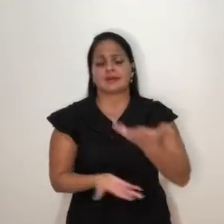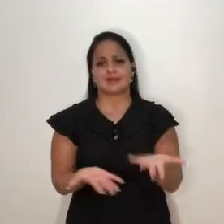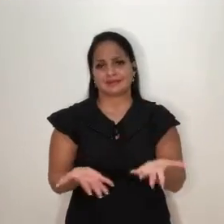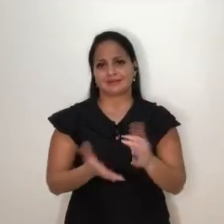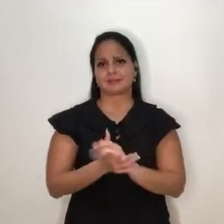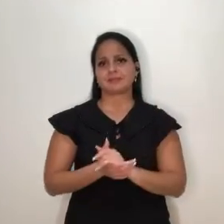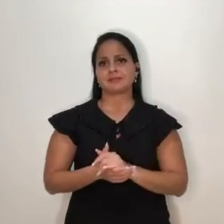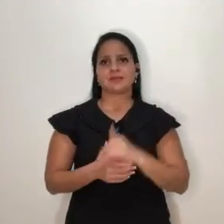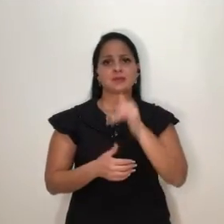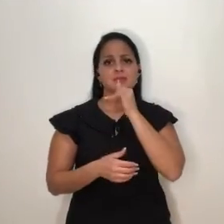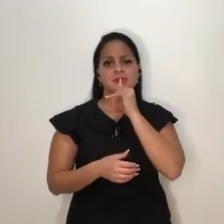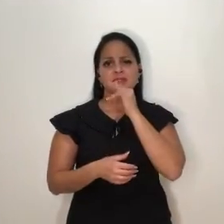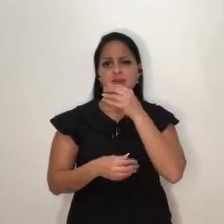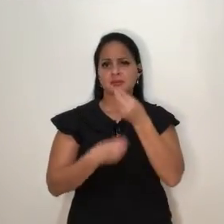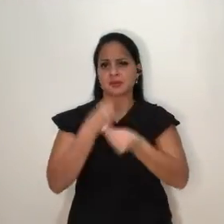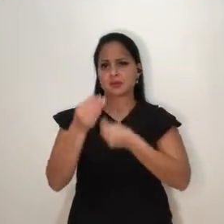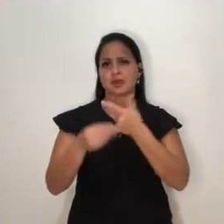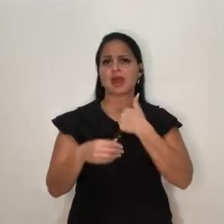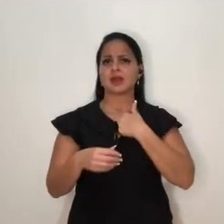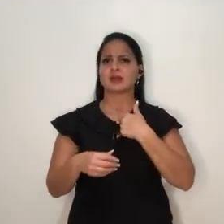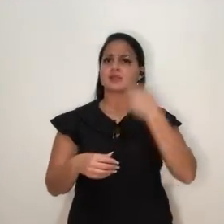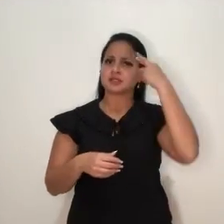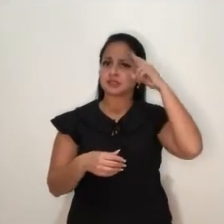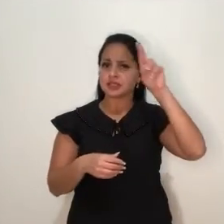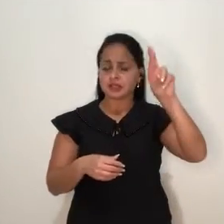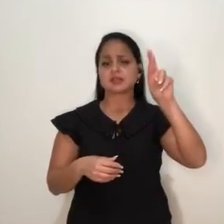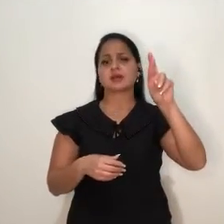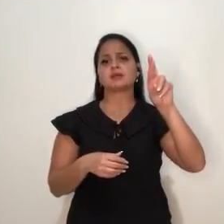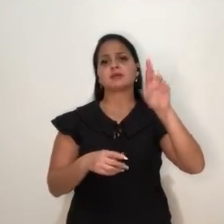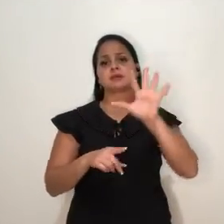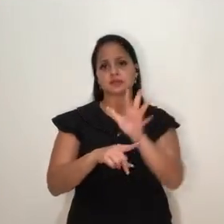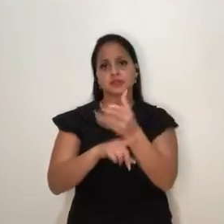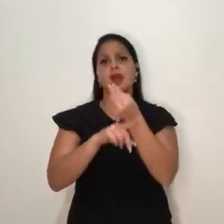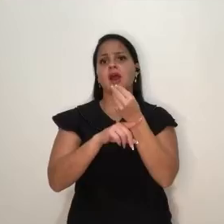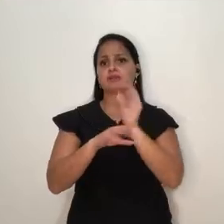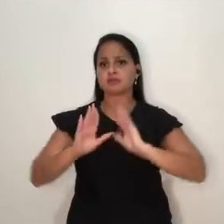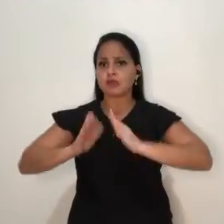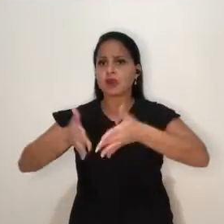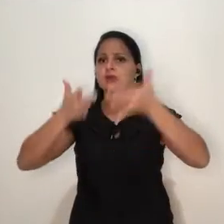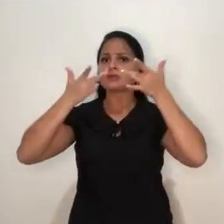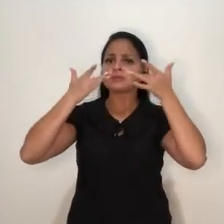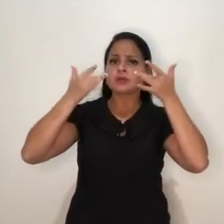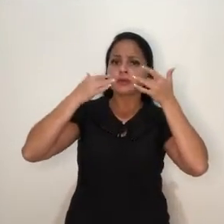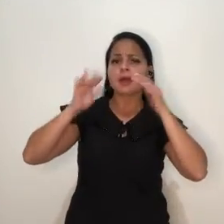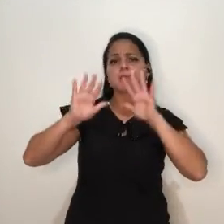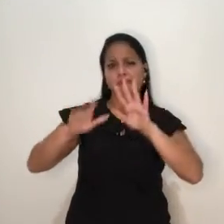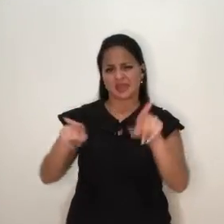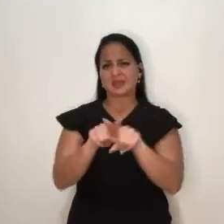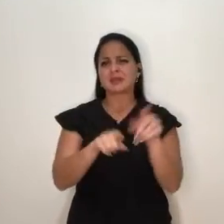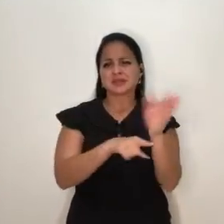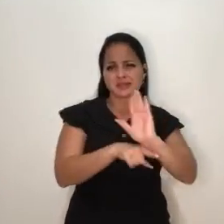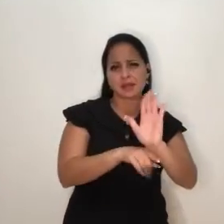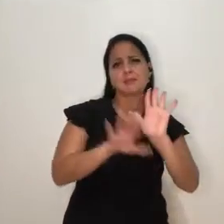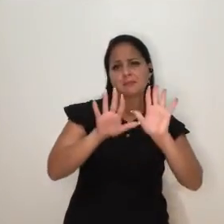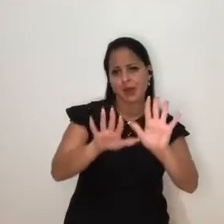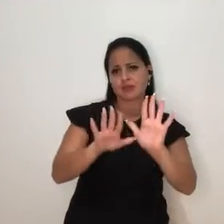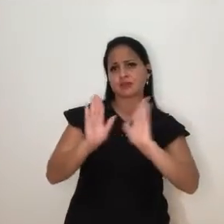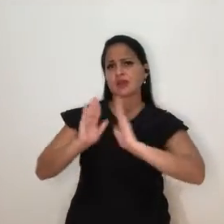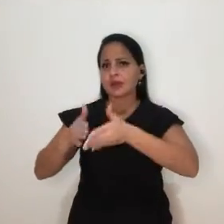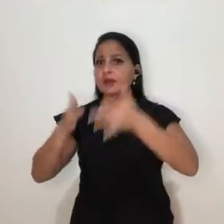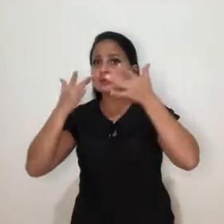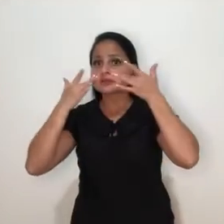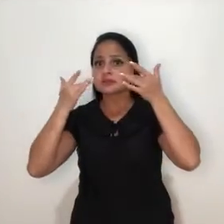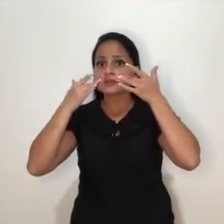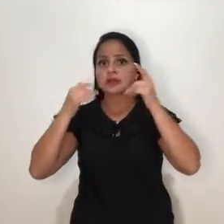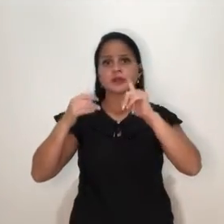indumentária, um pouco voltado para teatro, também para cinema, mas mais voltado para teatro. Então a gente fez muito espetáculo de teatro em que a nossa função,